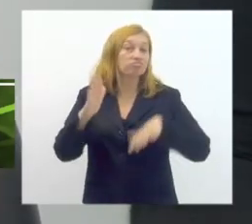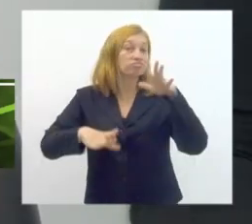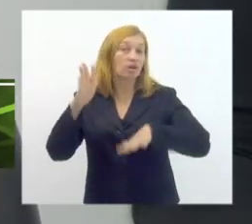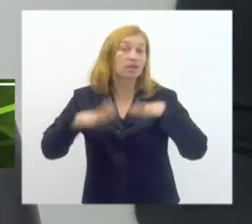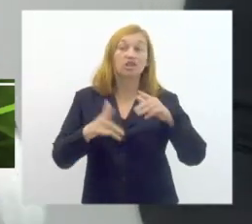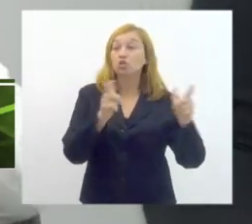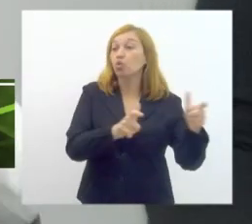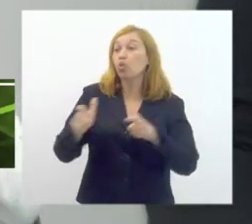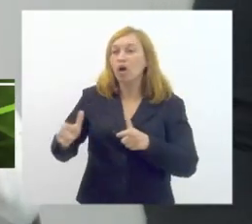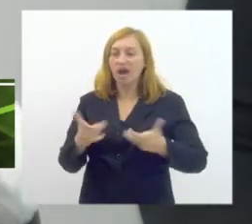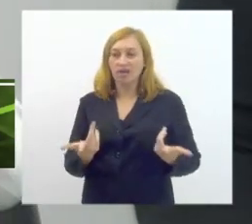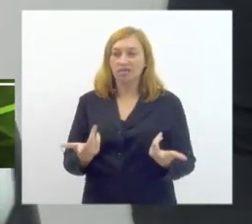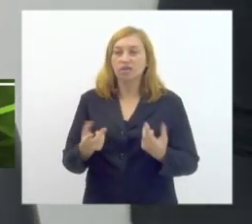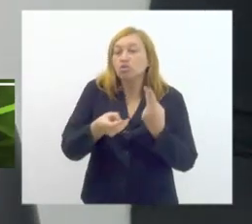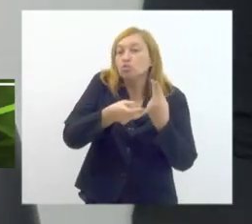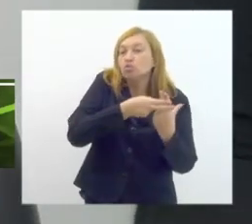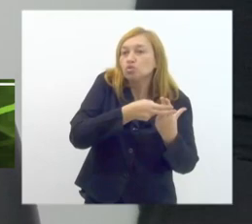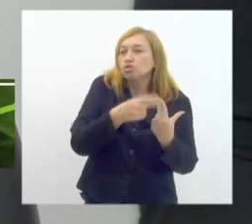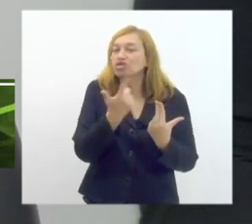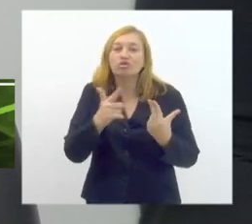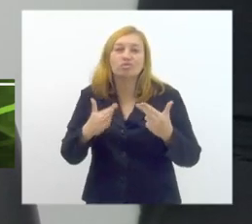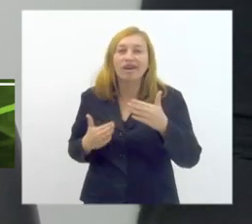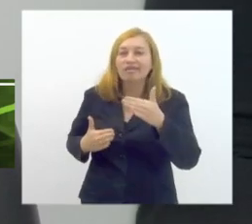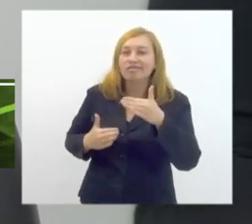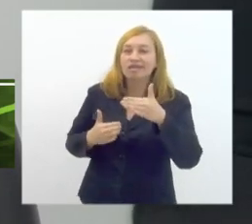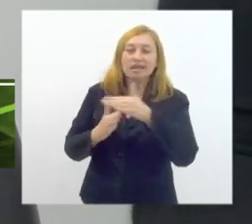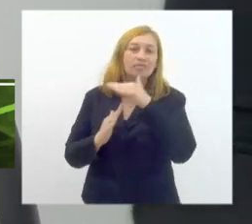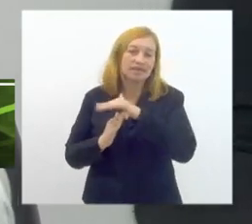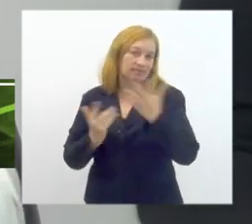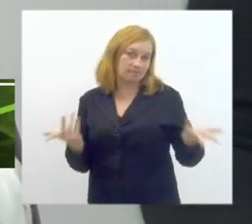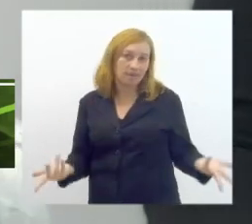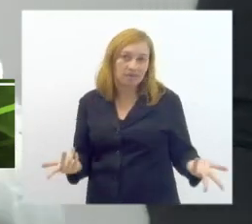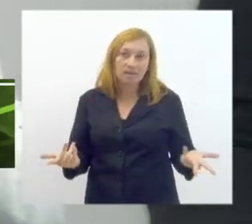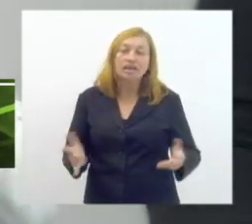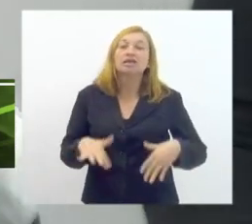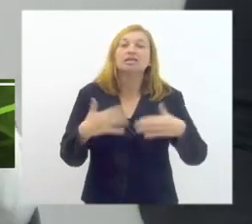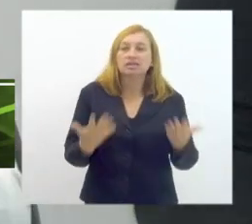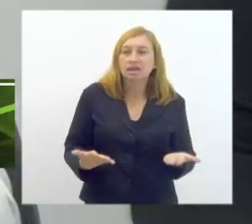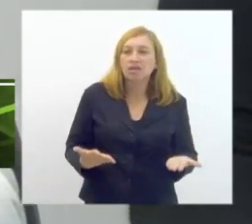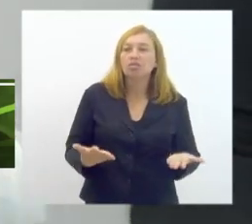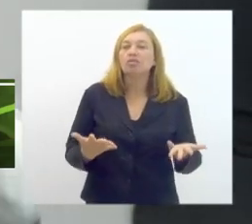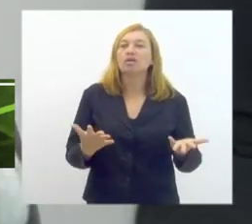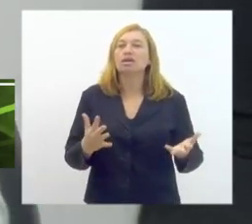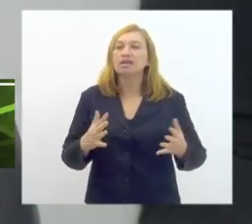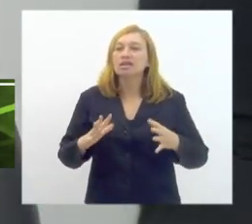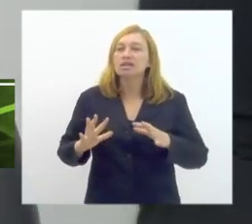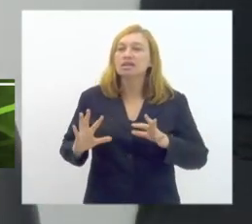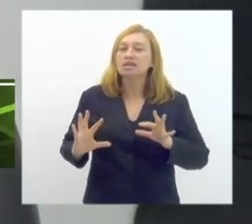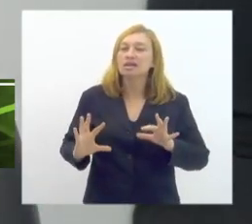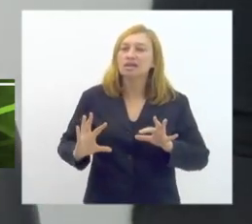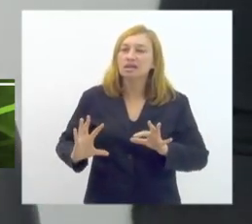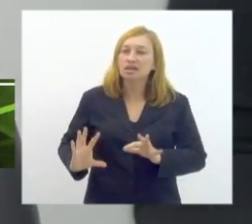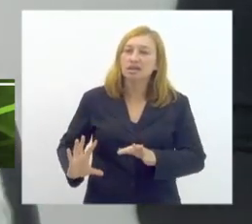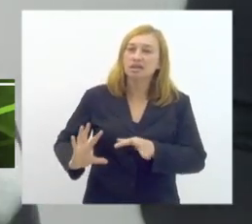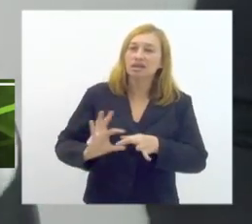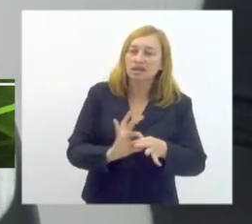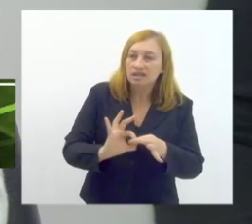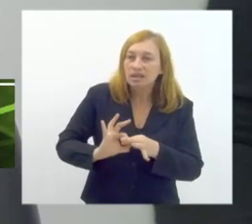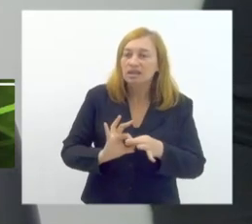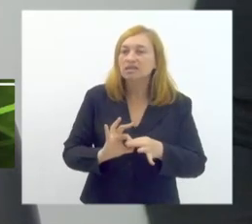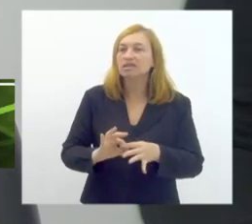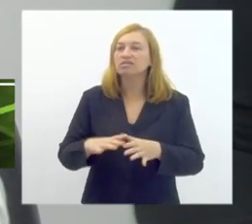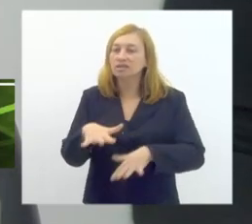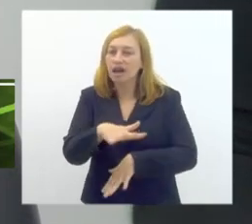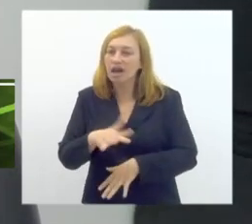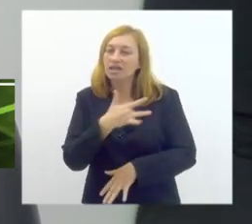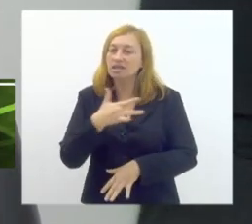fronteira. E o SUS não tem fronteiras, né? Então, essa migração que existe na área da saúde